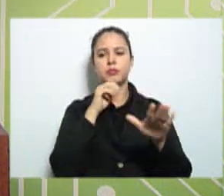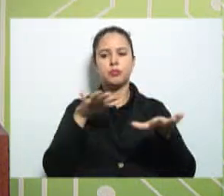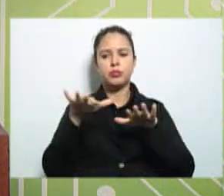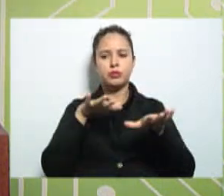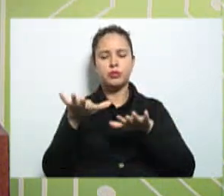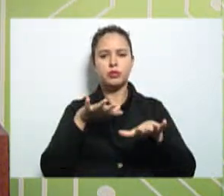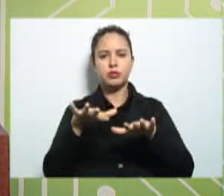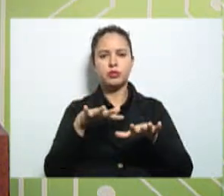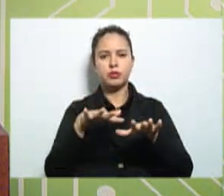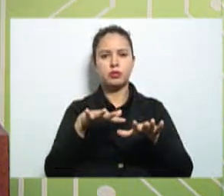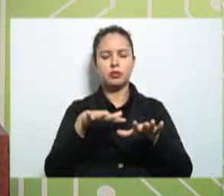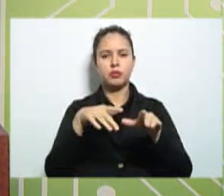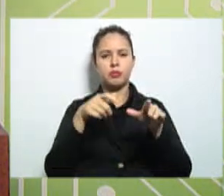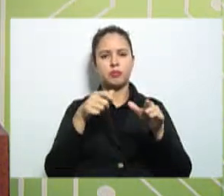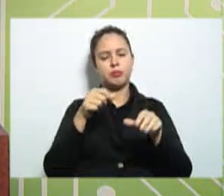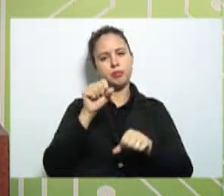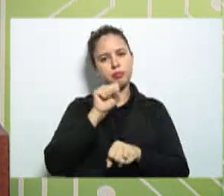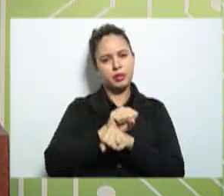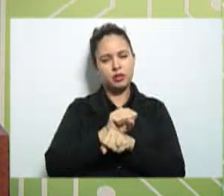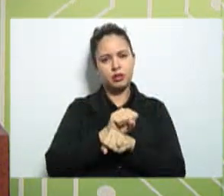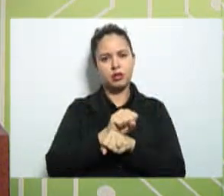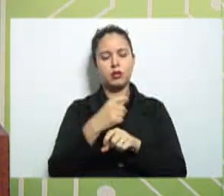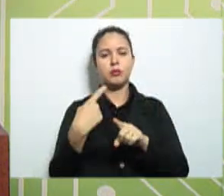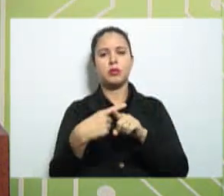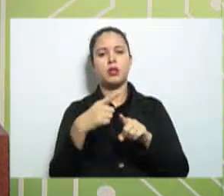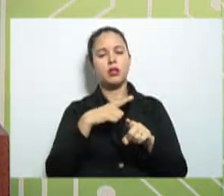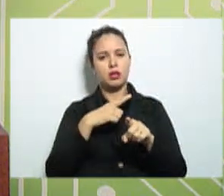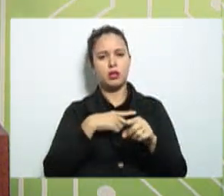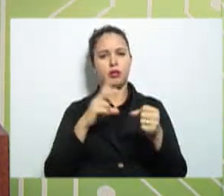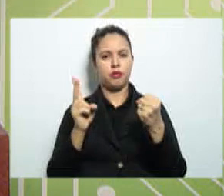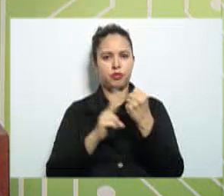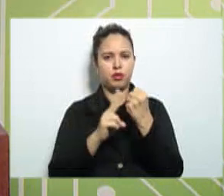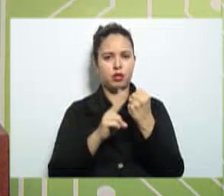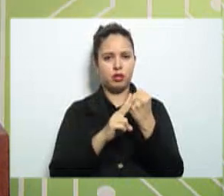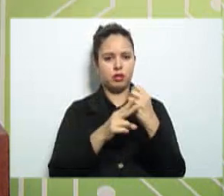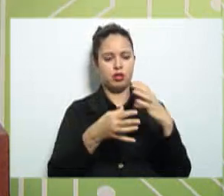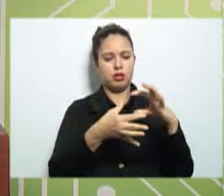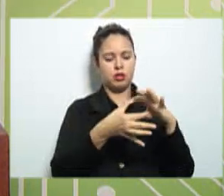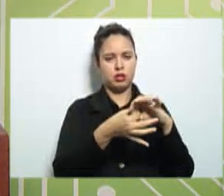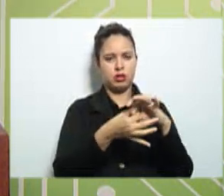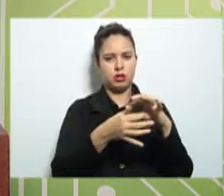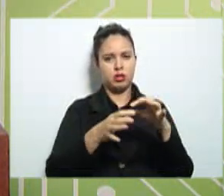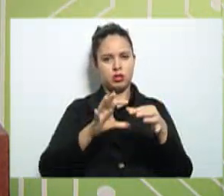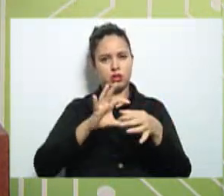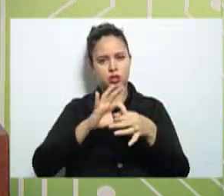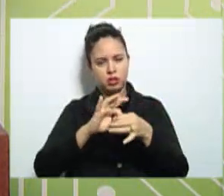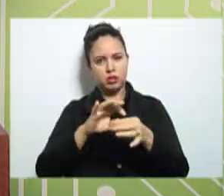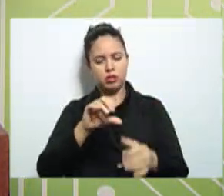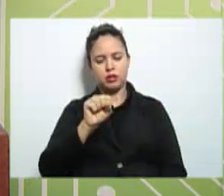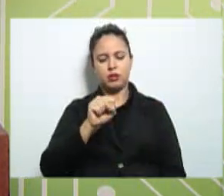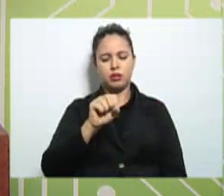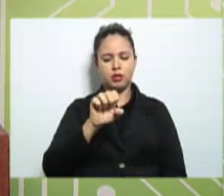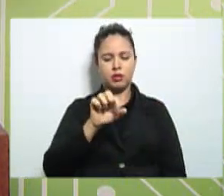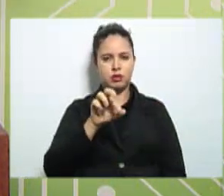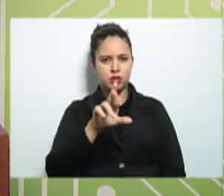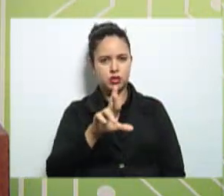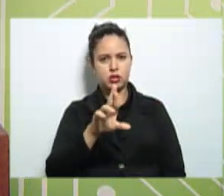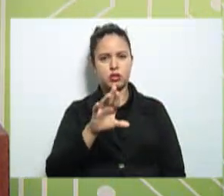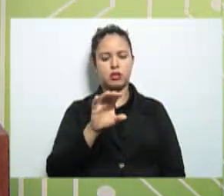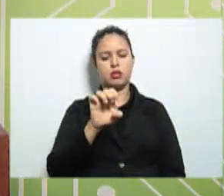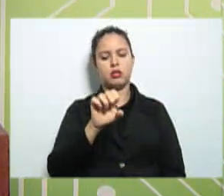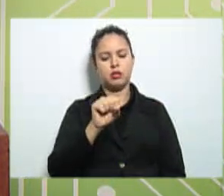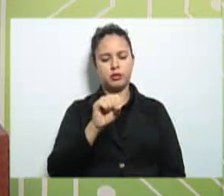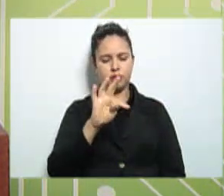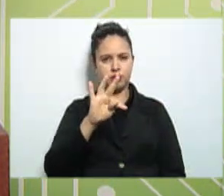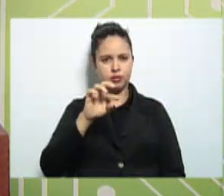de ser algo estático? Porque ele vai ter mais verbos de ligação, que é o verbo ser, estar, permanecer, continuar, e menos verbos